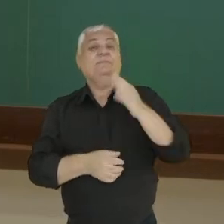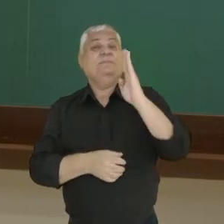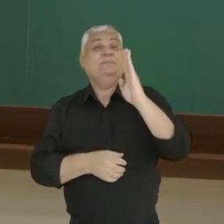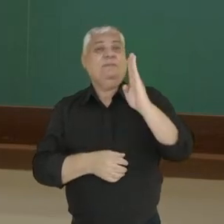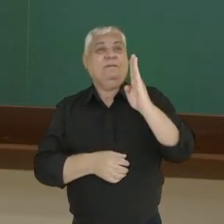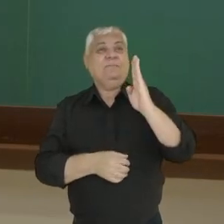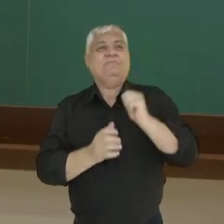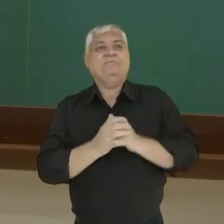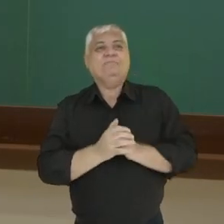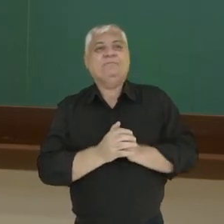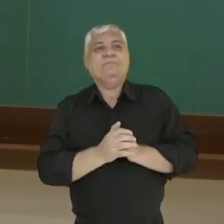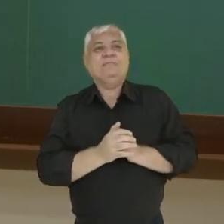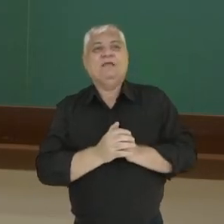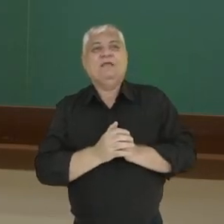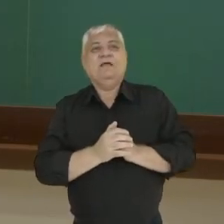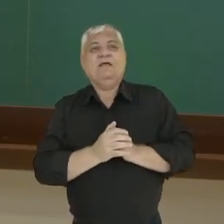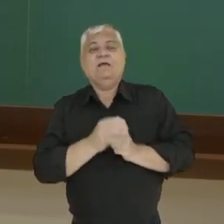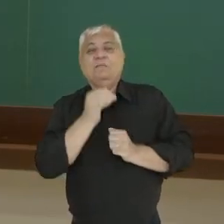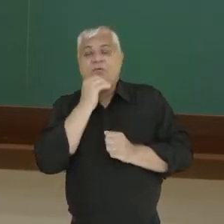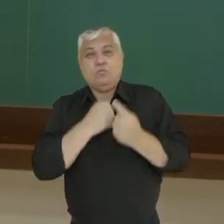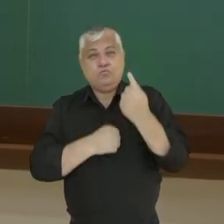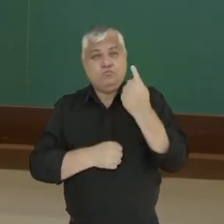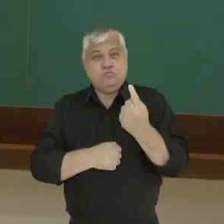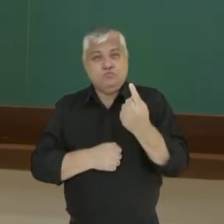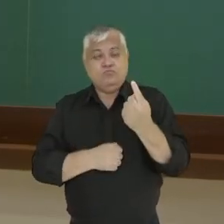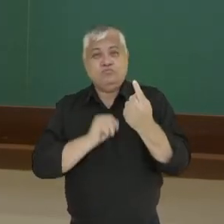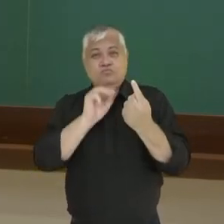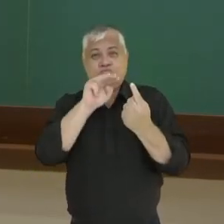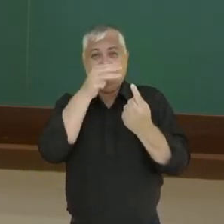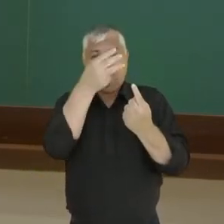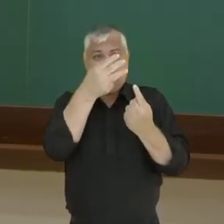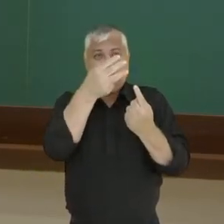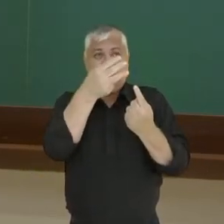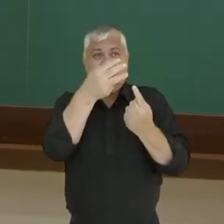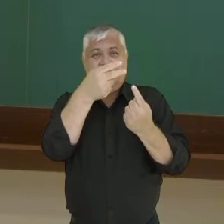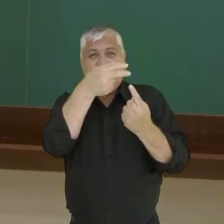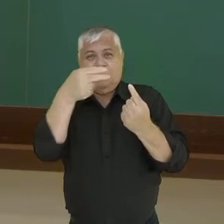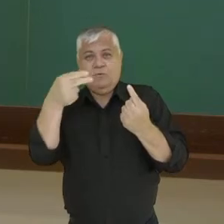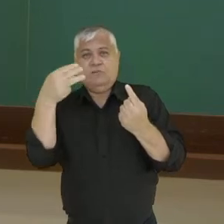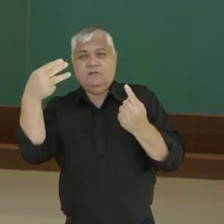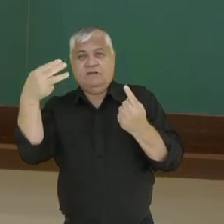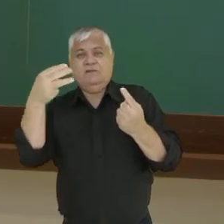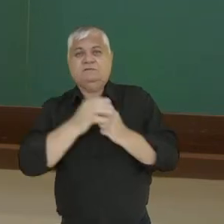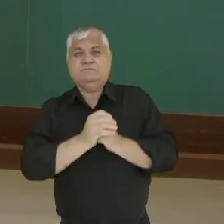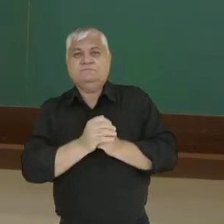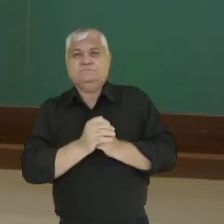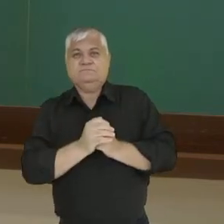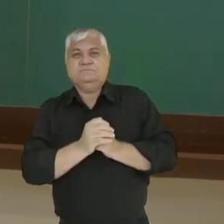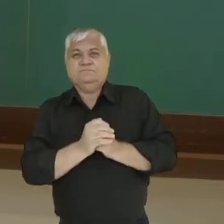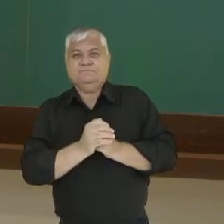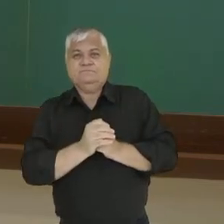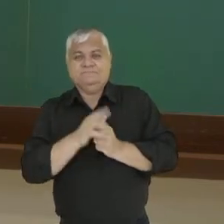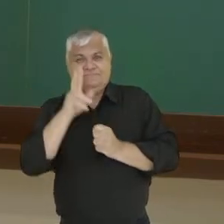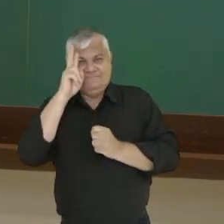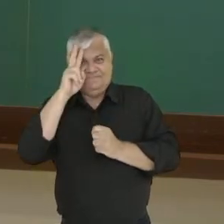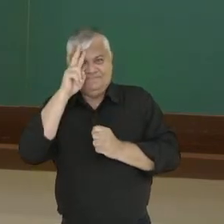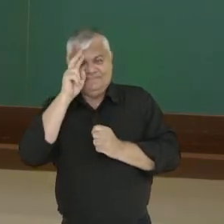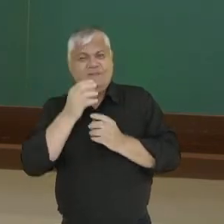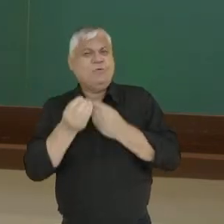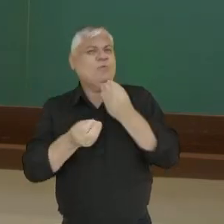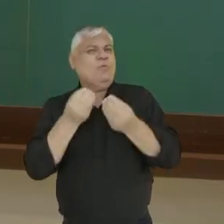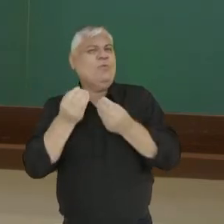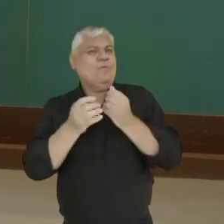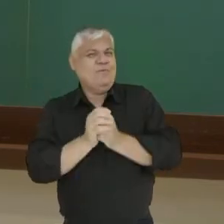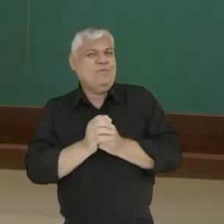B. Logaritmo de 3 na base 1 é igual a 3. Lembrem, pessoal, tem a definição